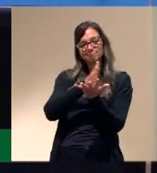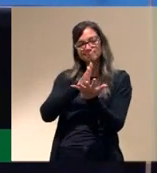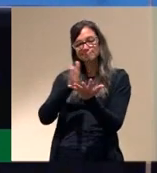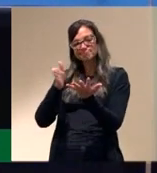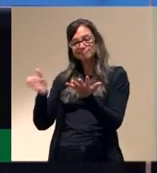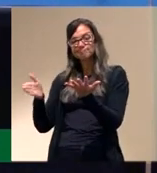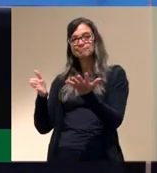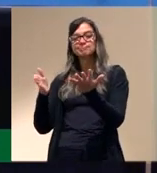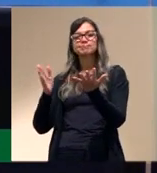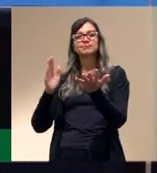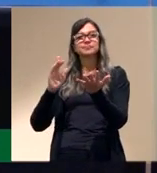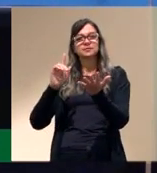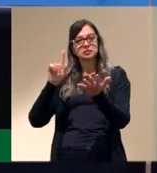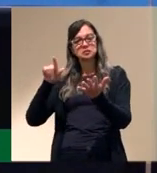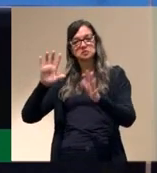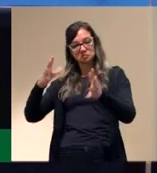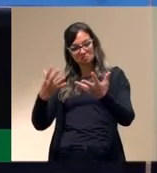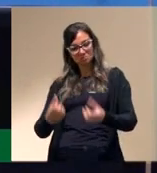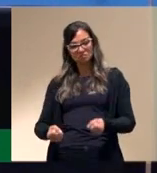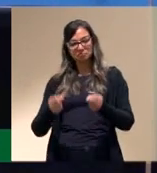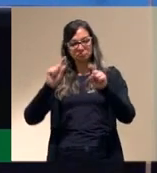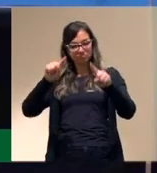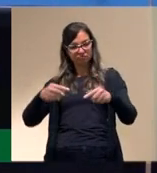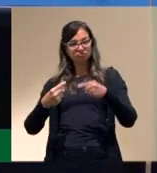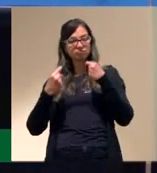nós encaramos o desafio de